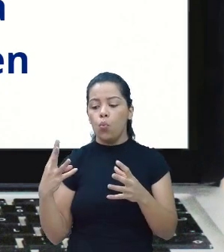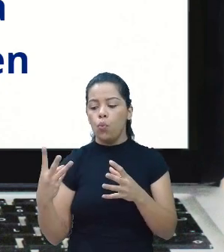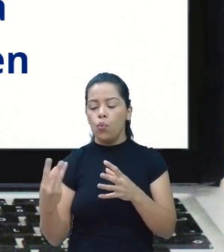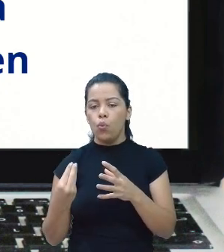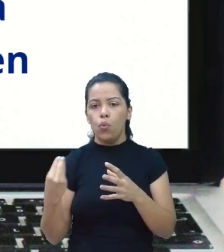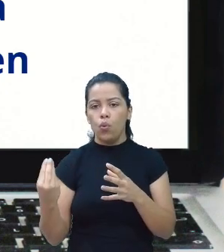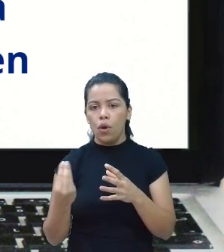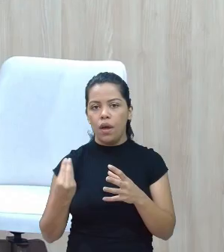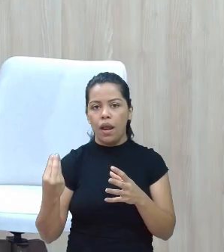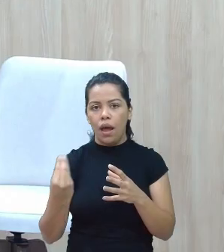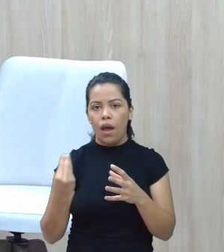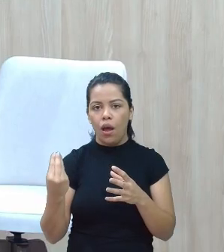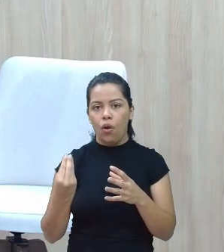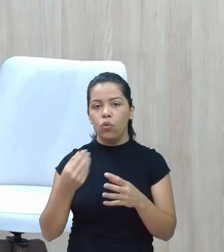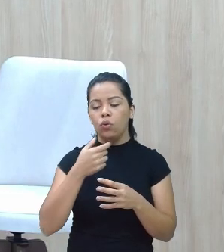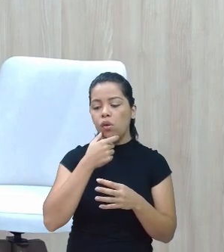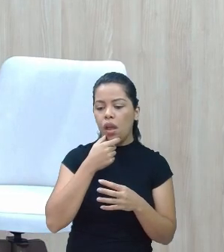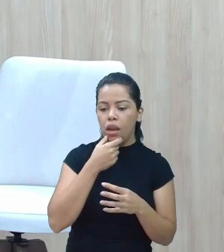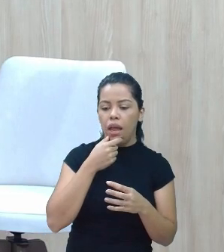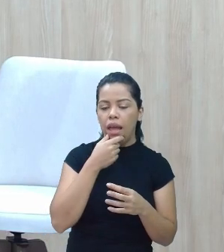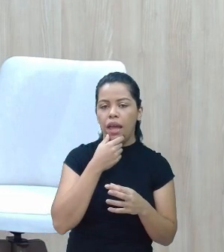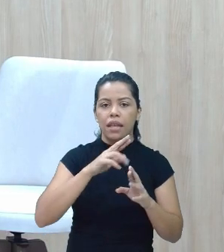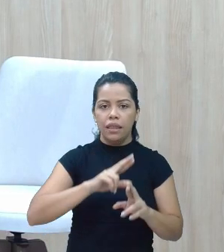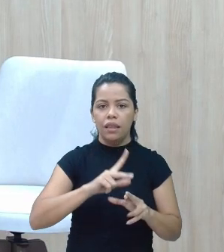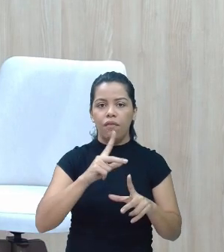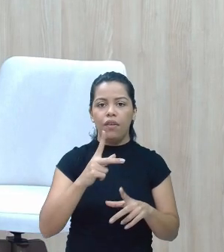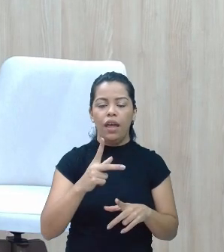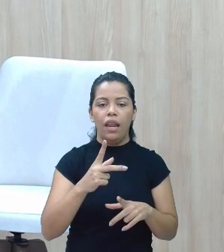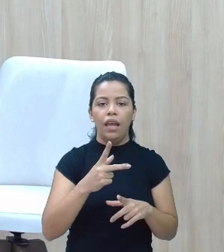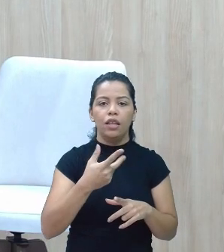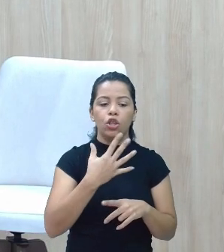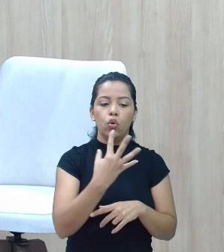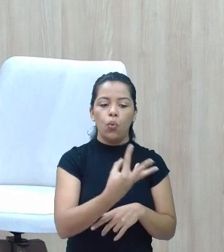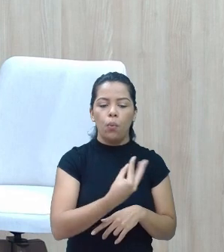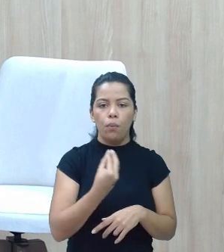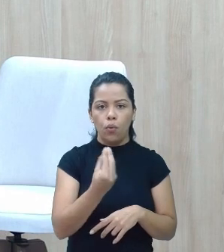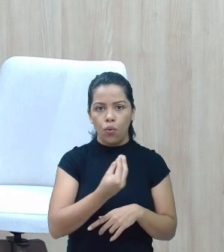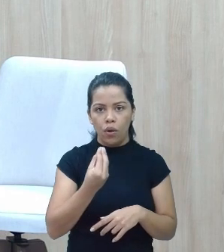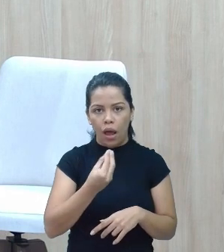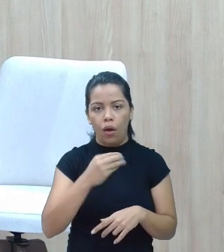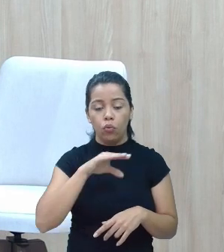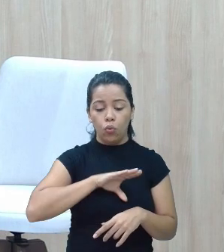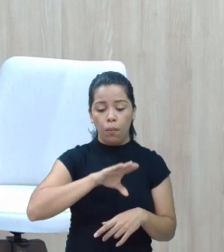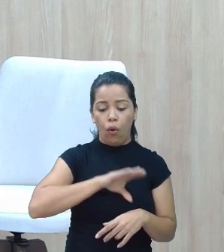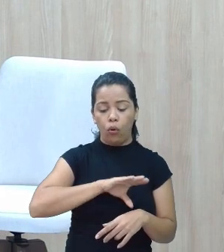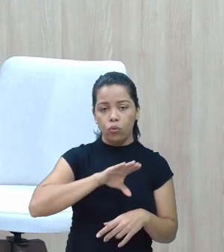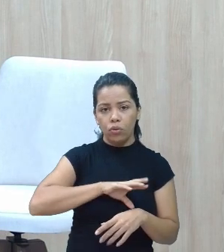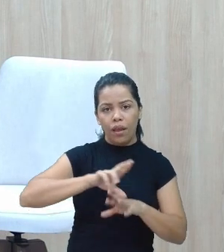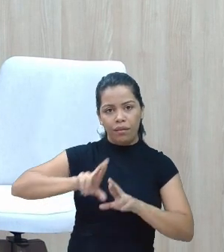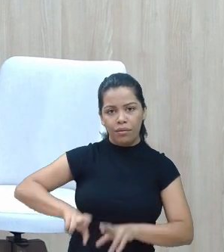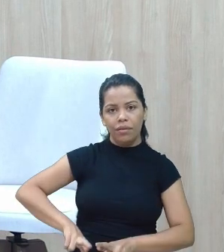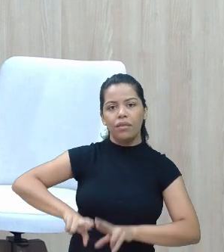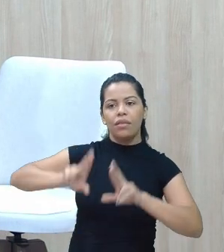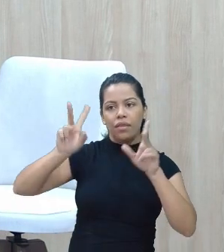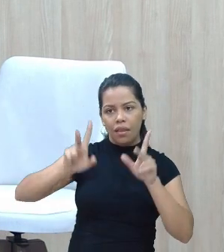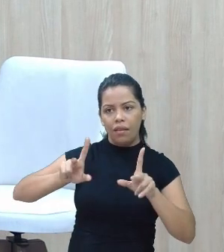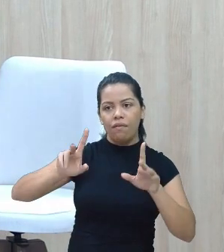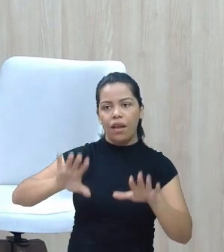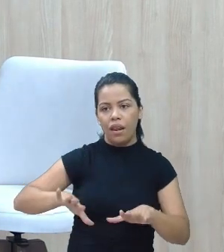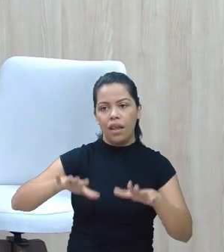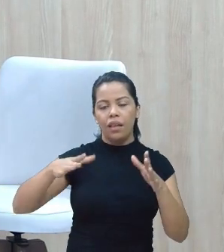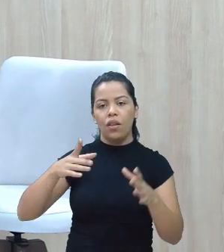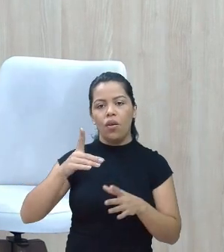inglês é diferente do português nesse sentido, então o man com E é que é o plural. Então, gentleman é